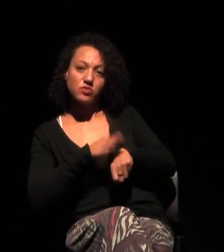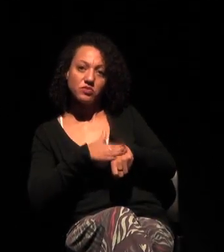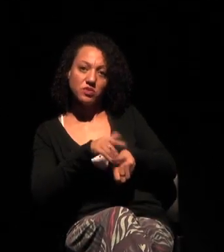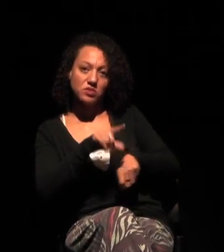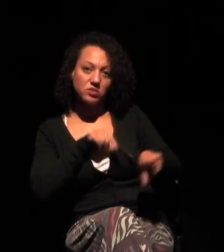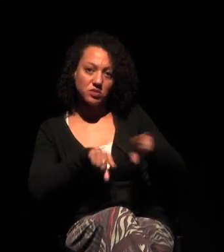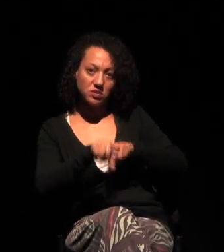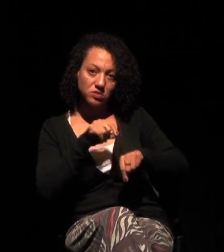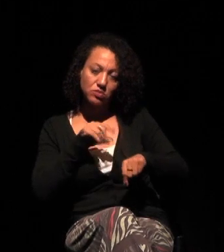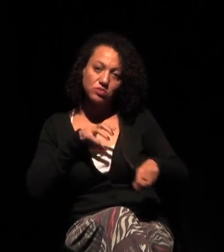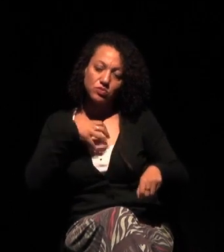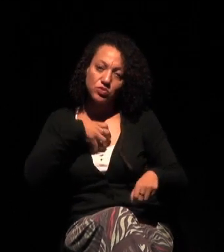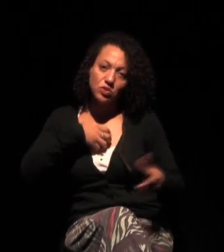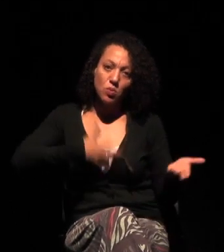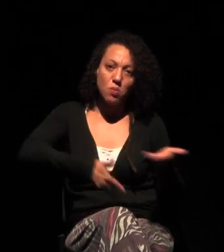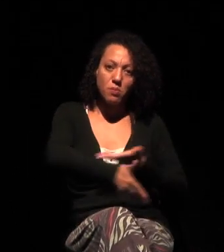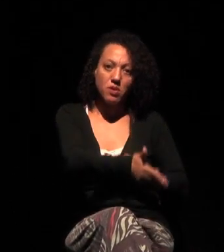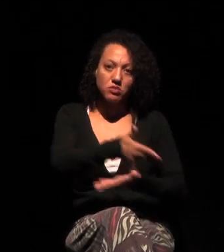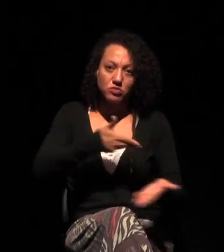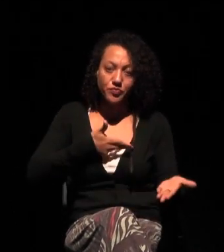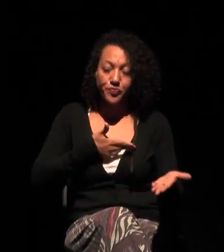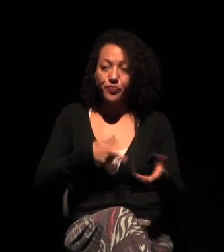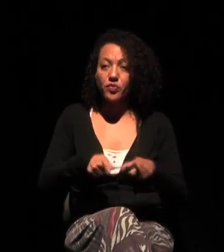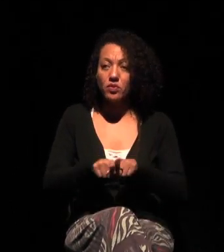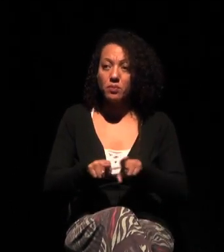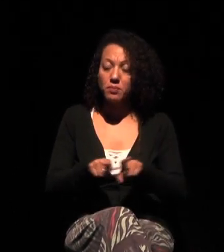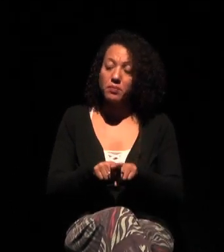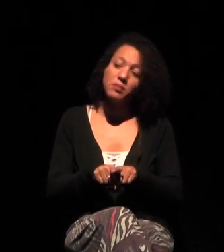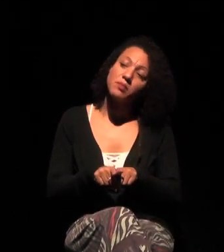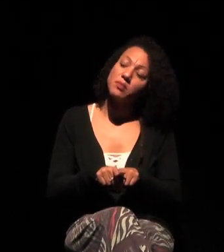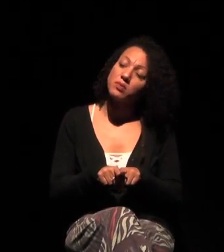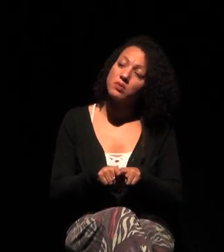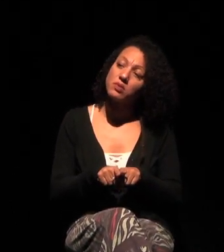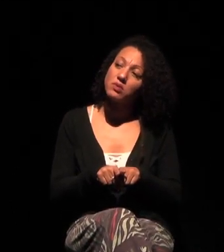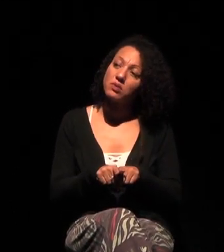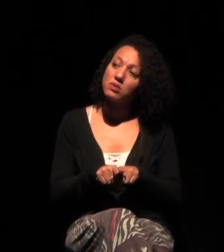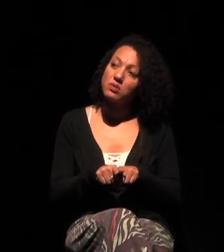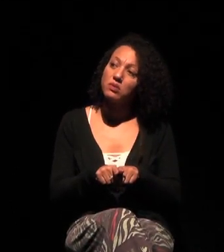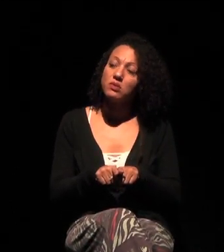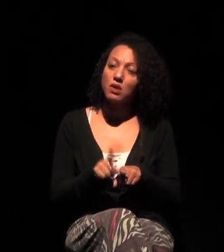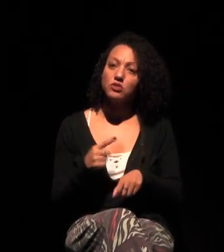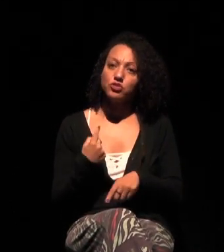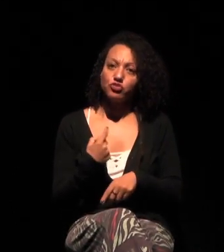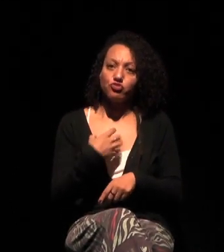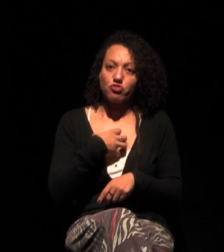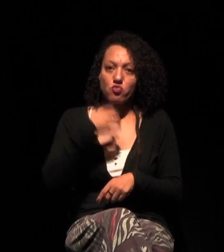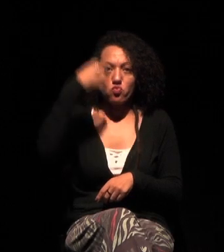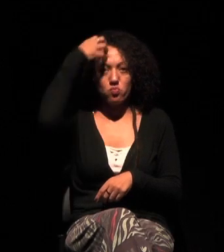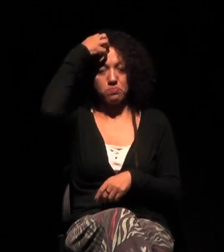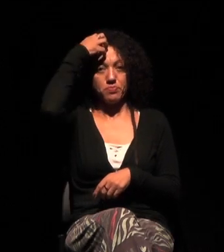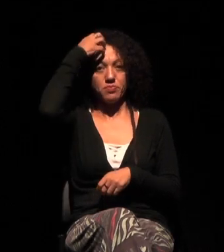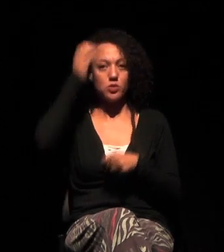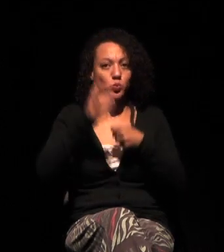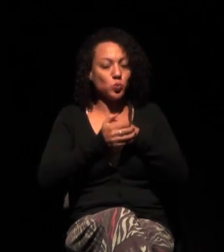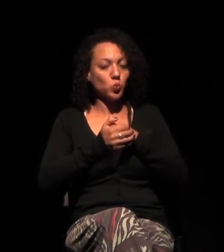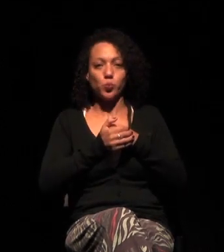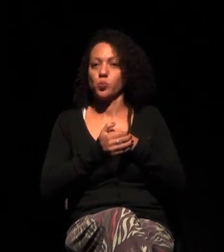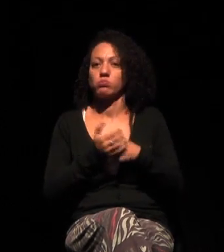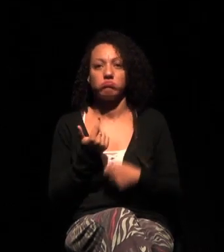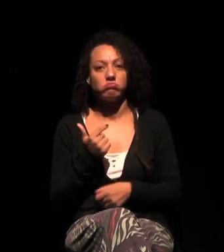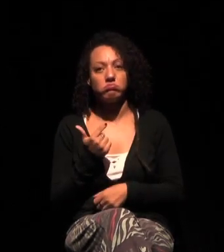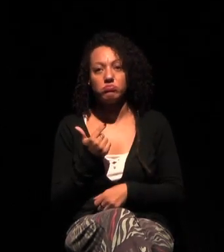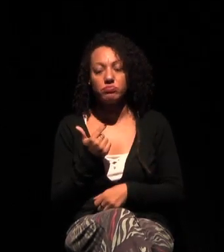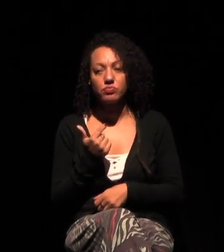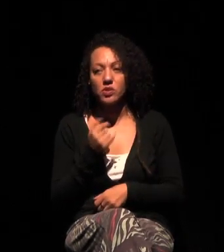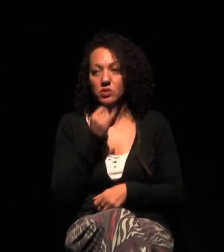decisão não é e também não omitir as nossas próprias roupas no